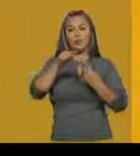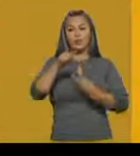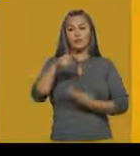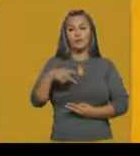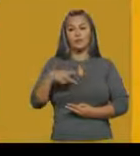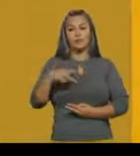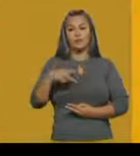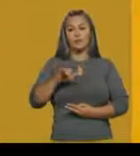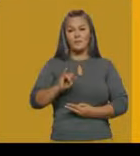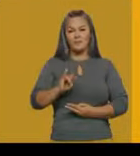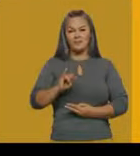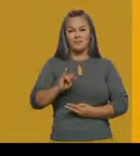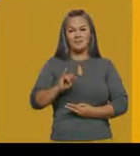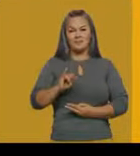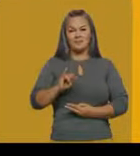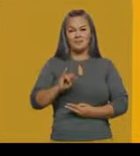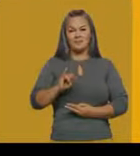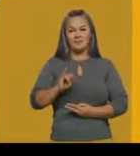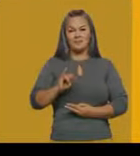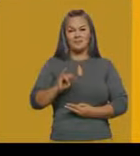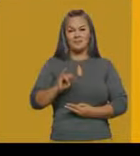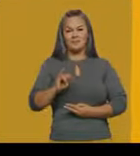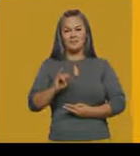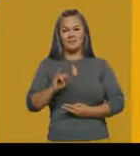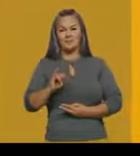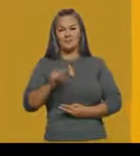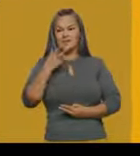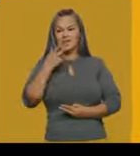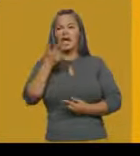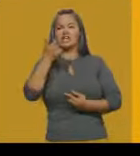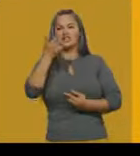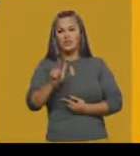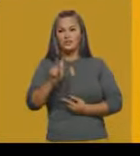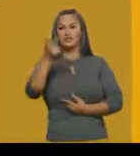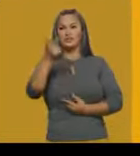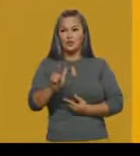pi. Dá para fazer até uma música. Pi.